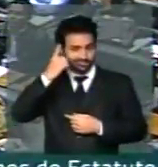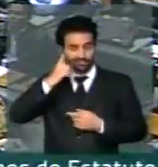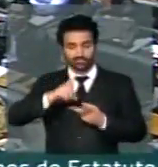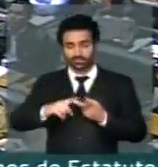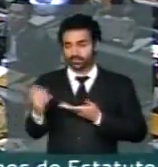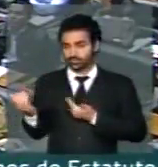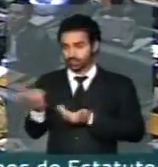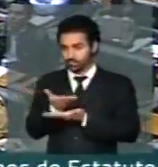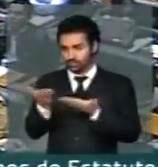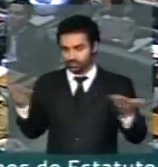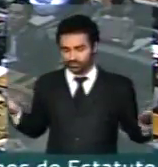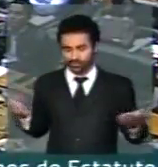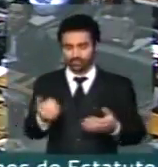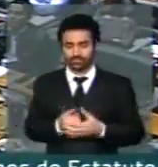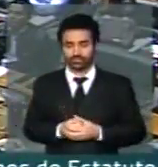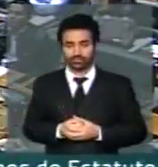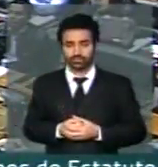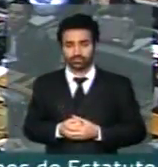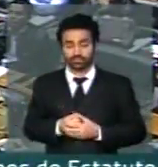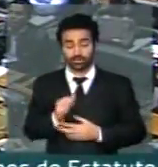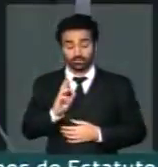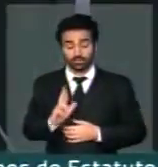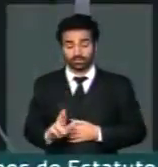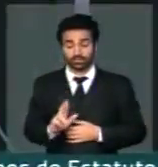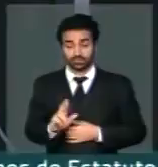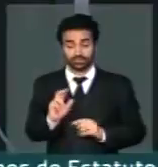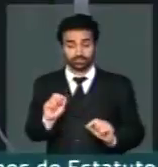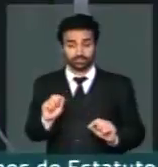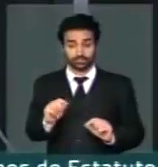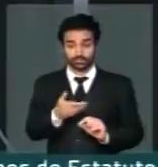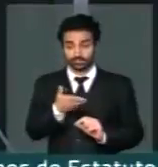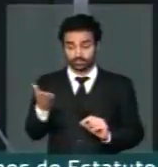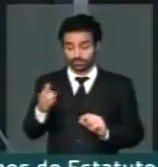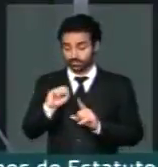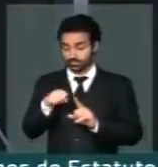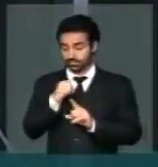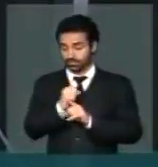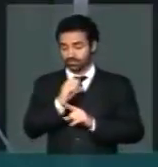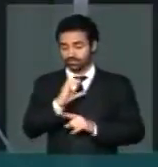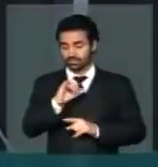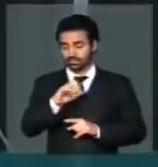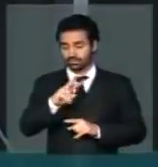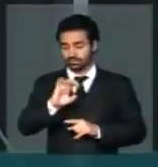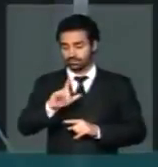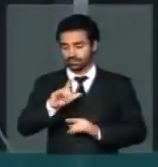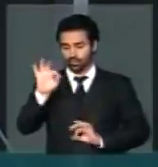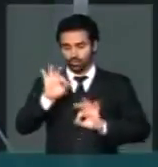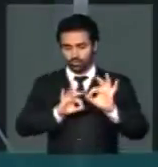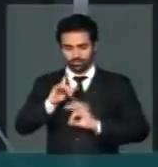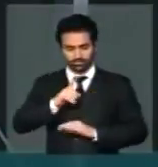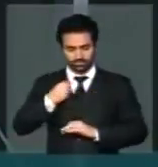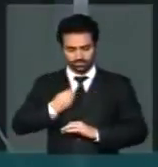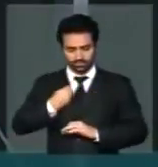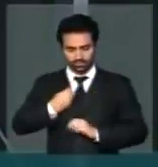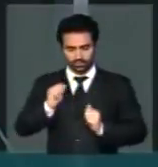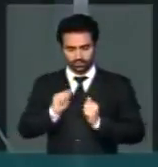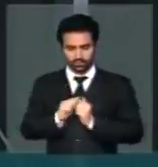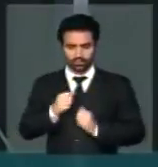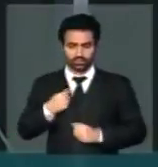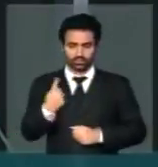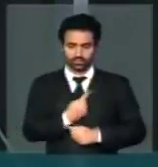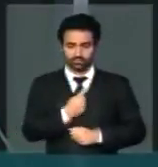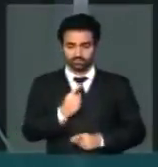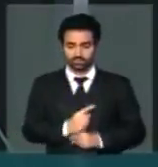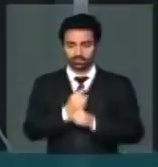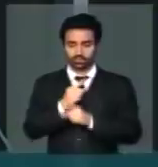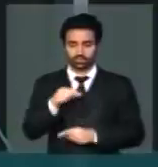aos jovens, adolescentes, à representação da sociedade civil organizada que está aqui junto com a gente hoje para esse